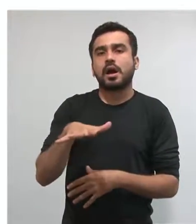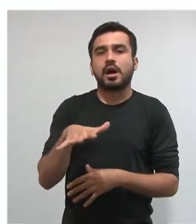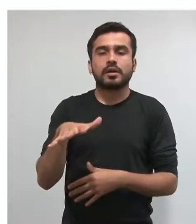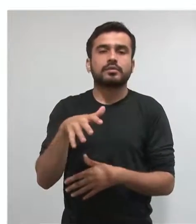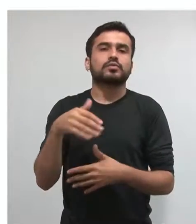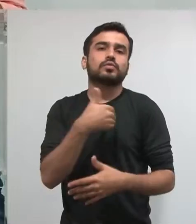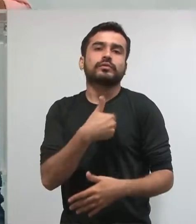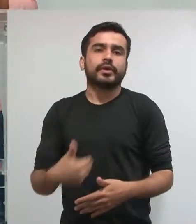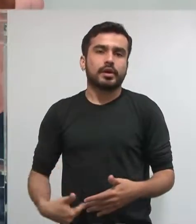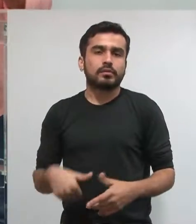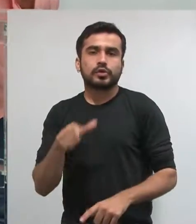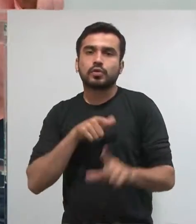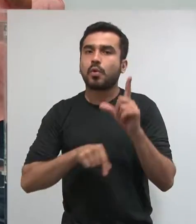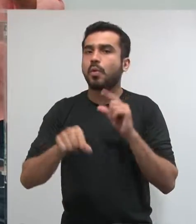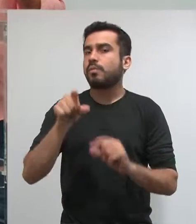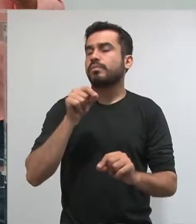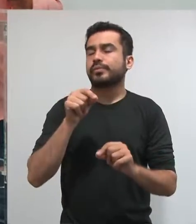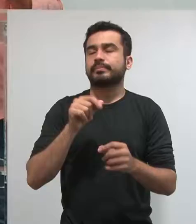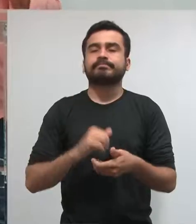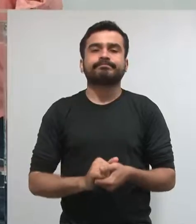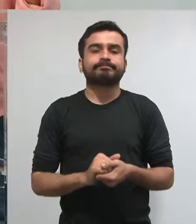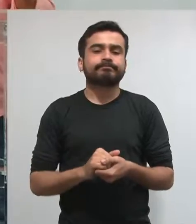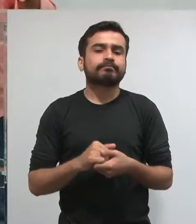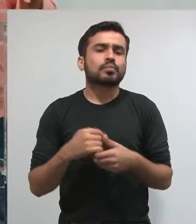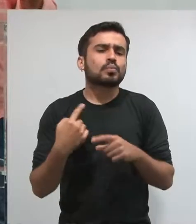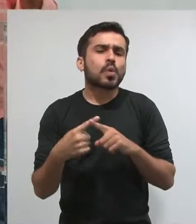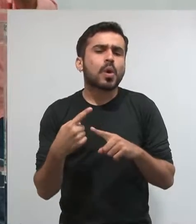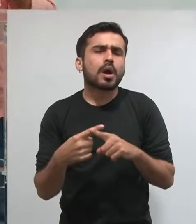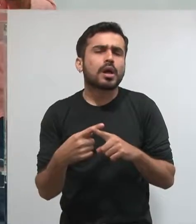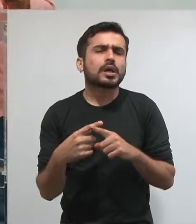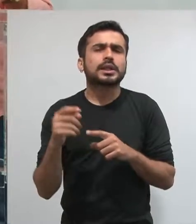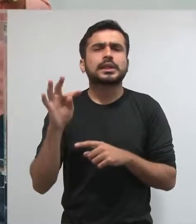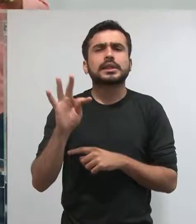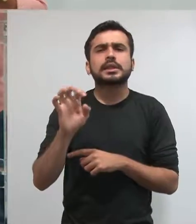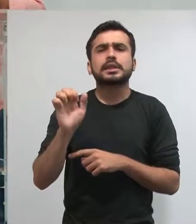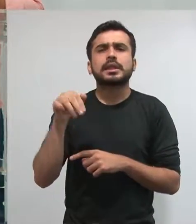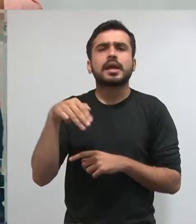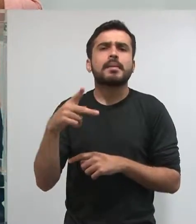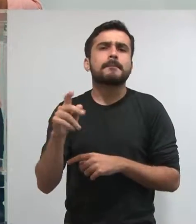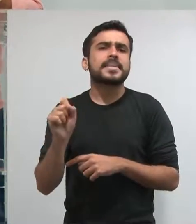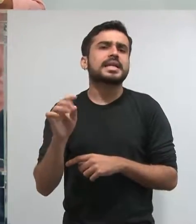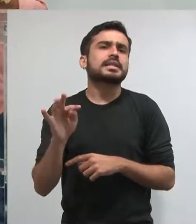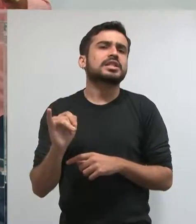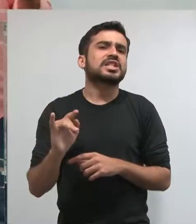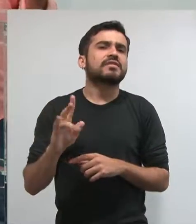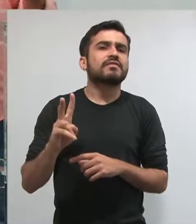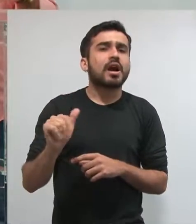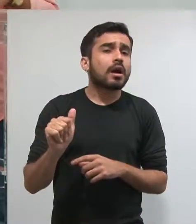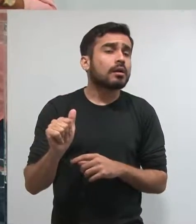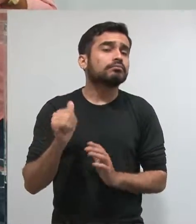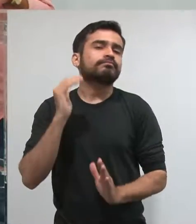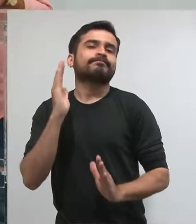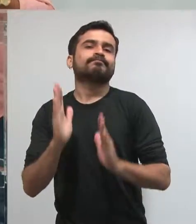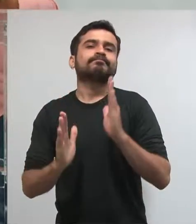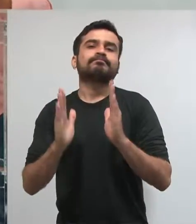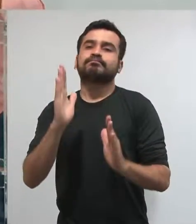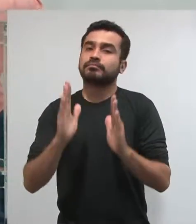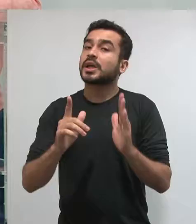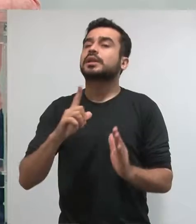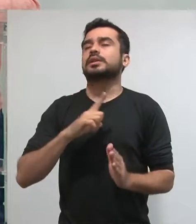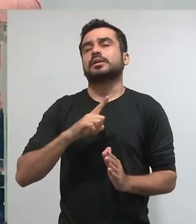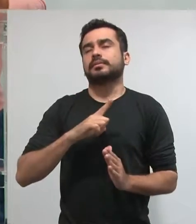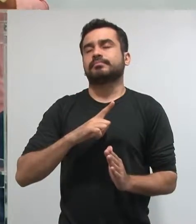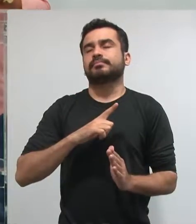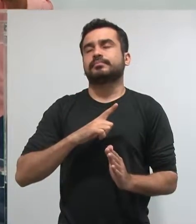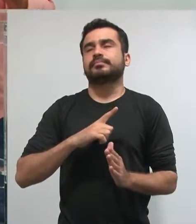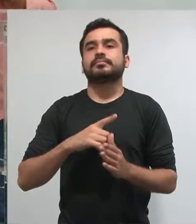de governo. Tá? Então, por que tempestiva? Porque ela tem uma temporalidade, Ela acontece em determinado período de